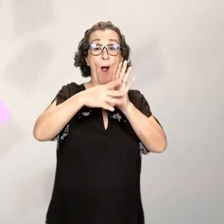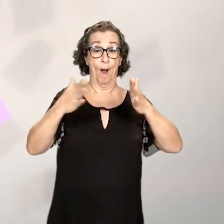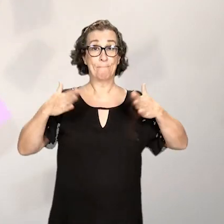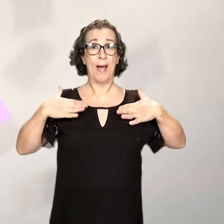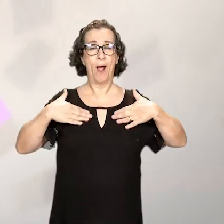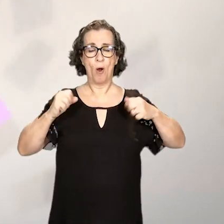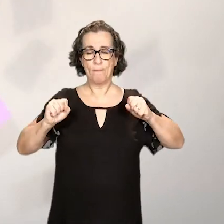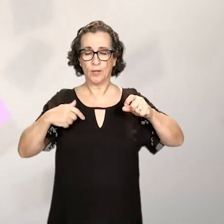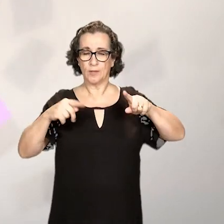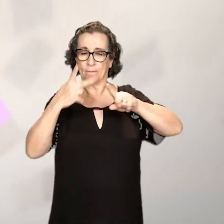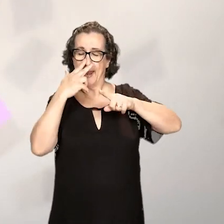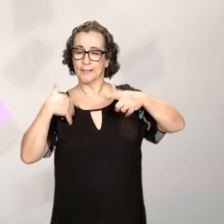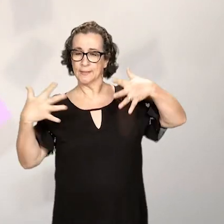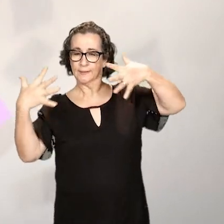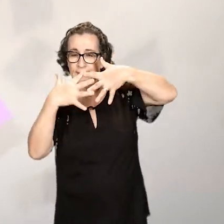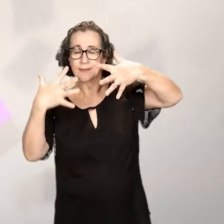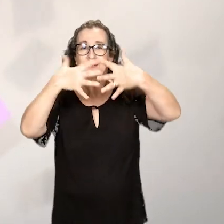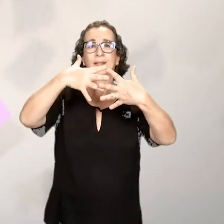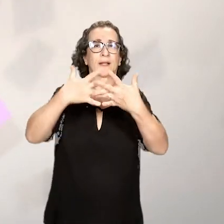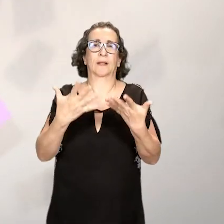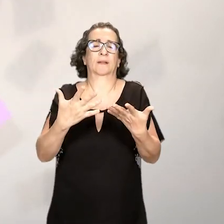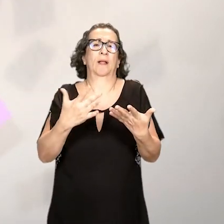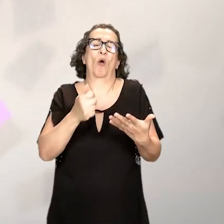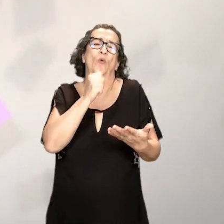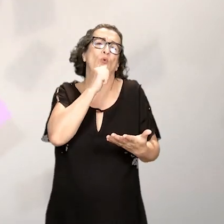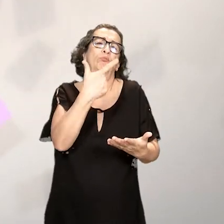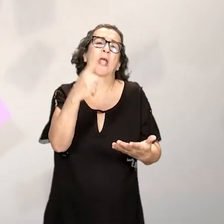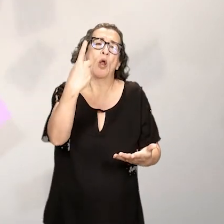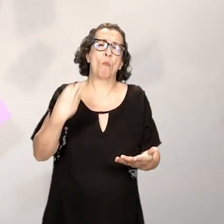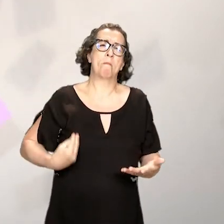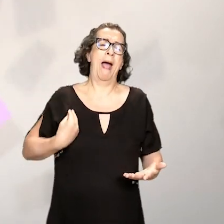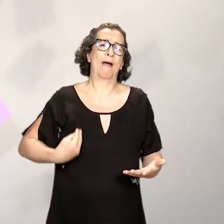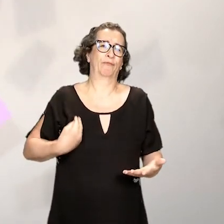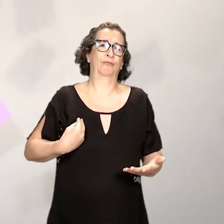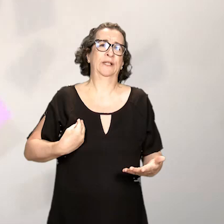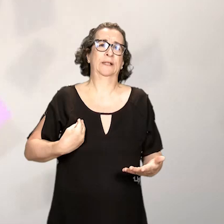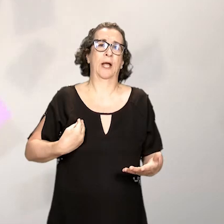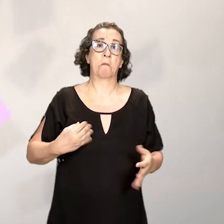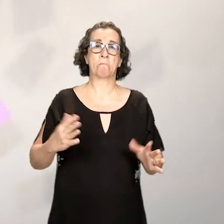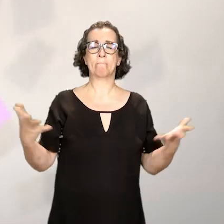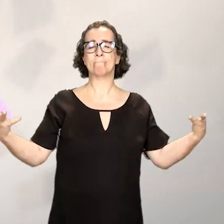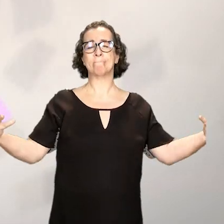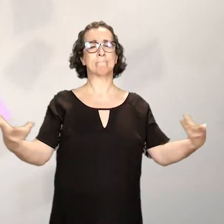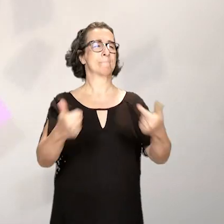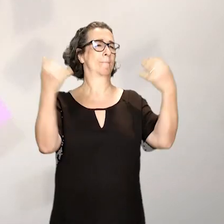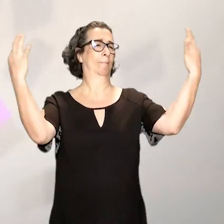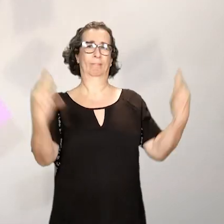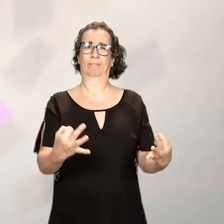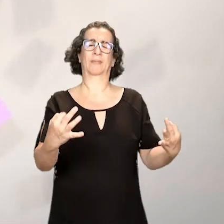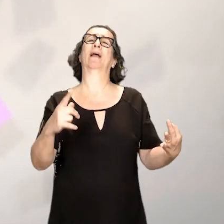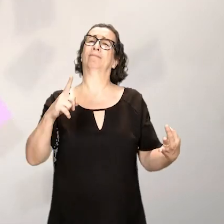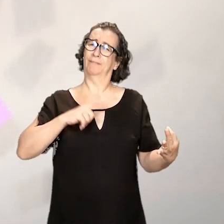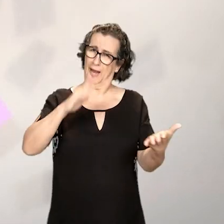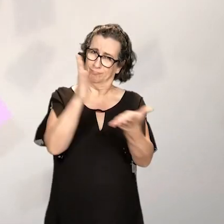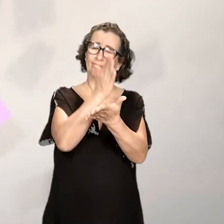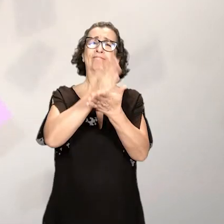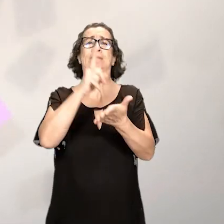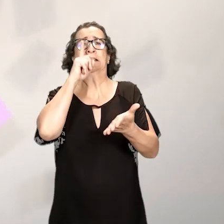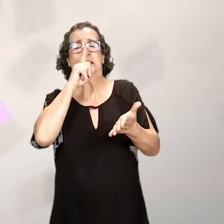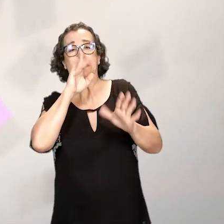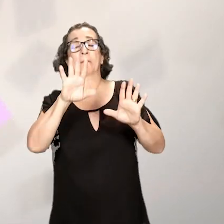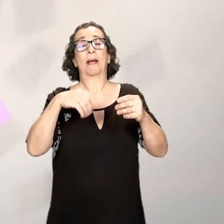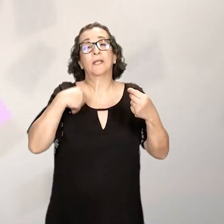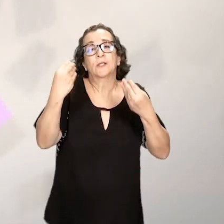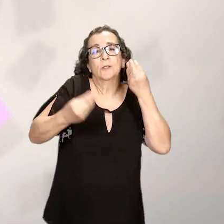bom então a gente pode dizer que não existe uma vida sem ser mal-estar é mais a gente com certeza tem que achar